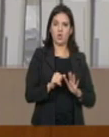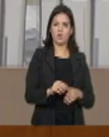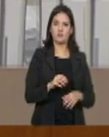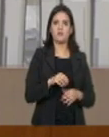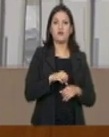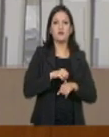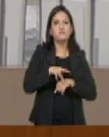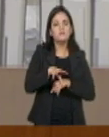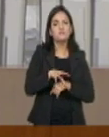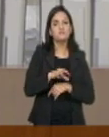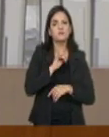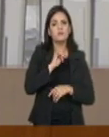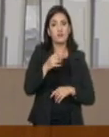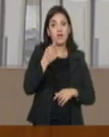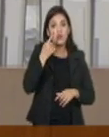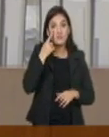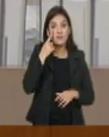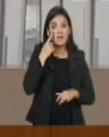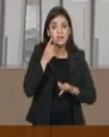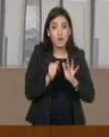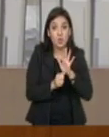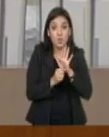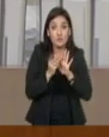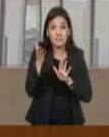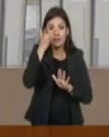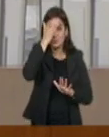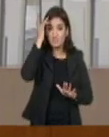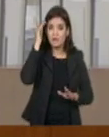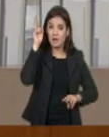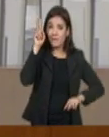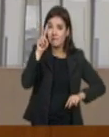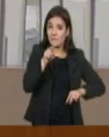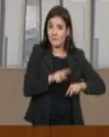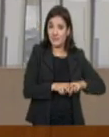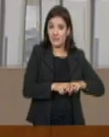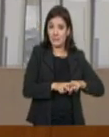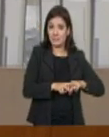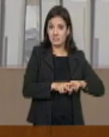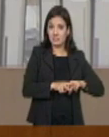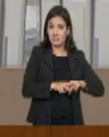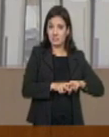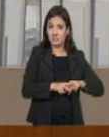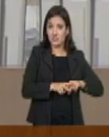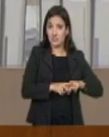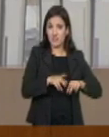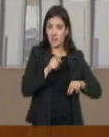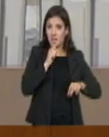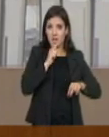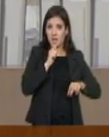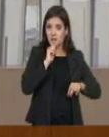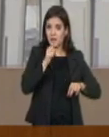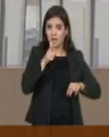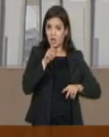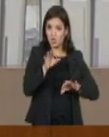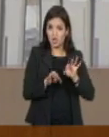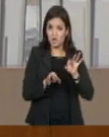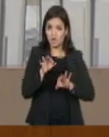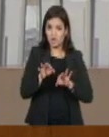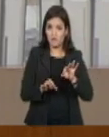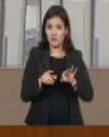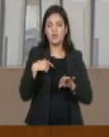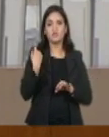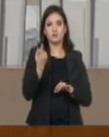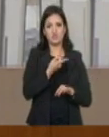E vejam o número de pessoas que estão presas civilmente. Todos nós sabemos que a nossa